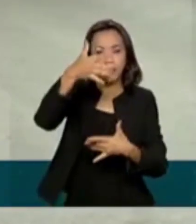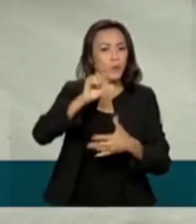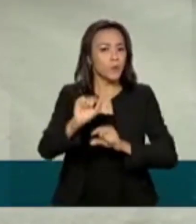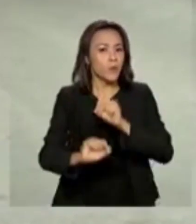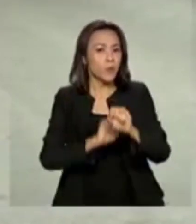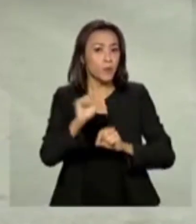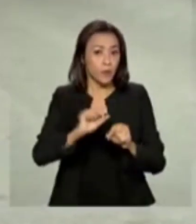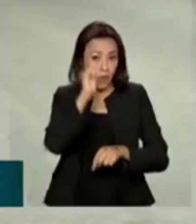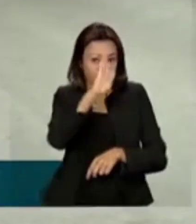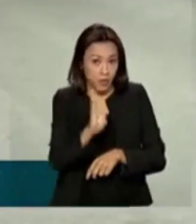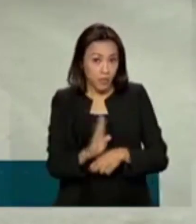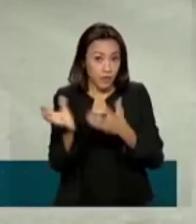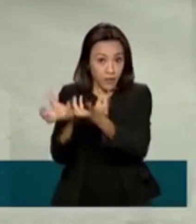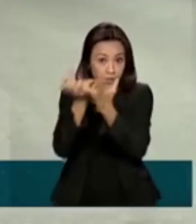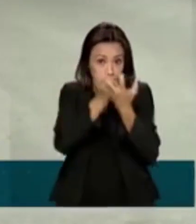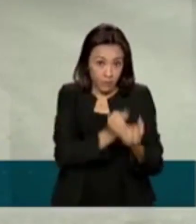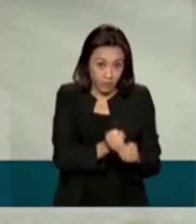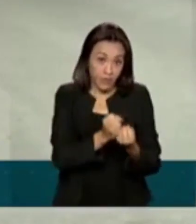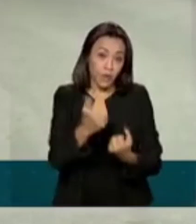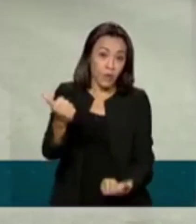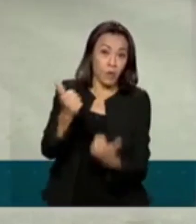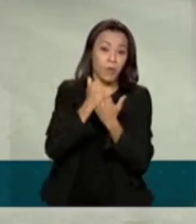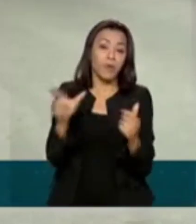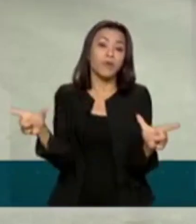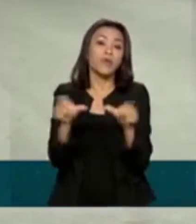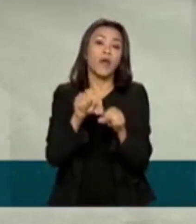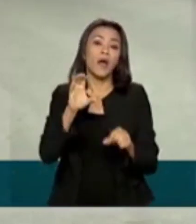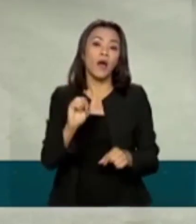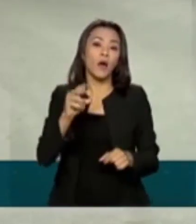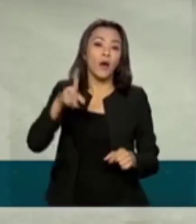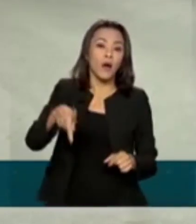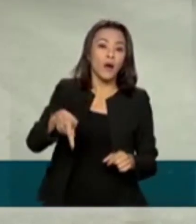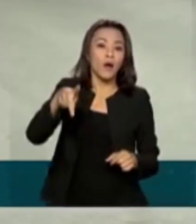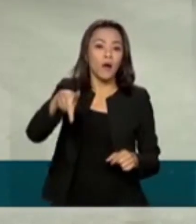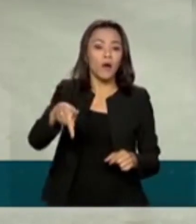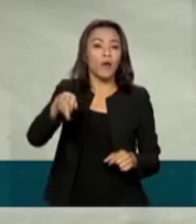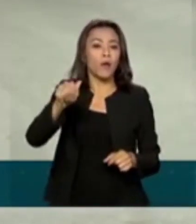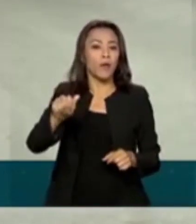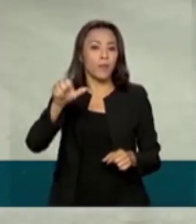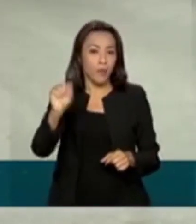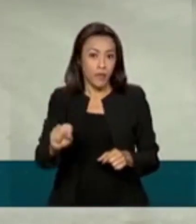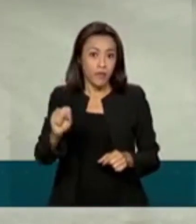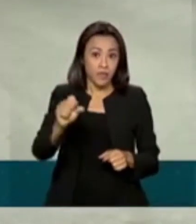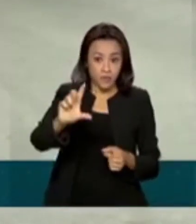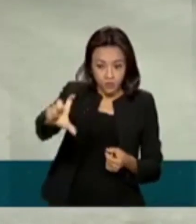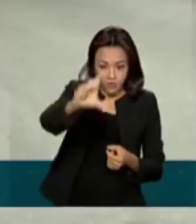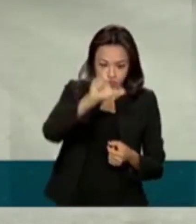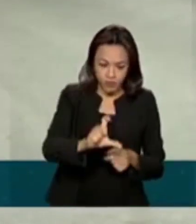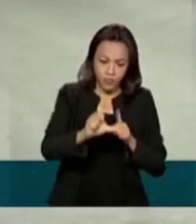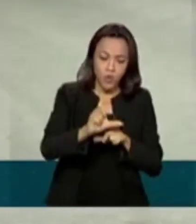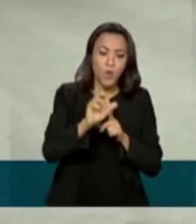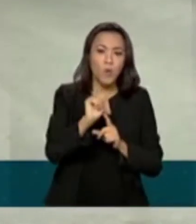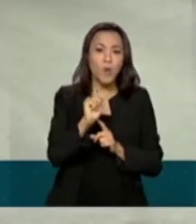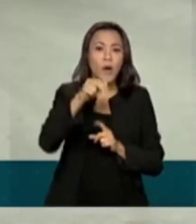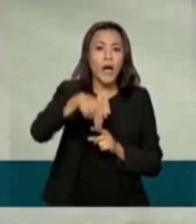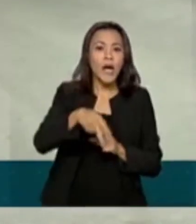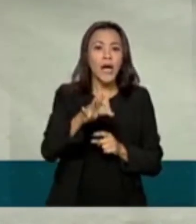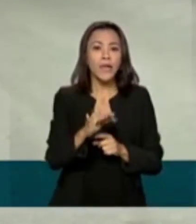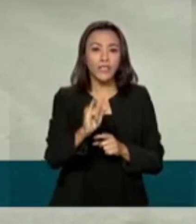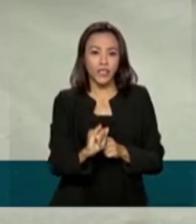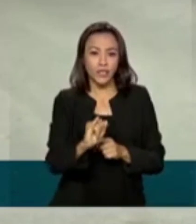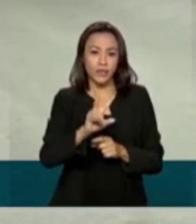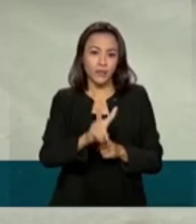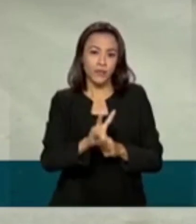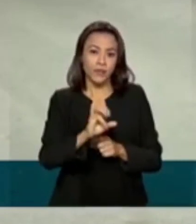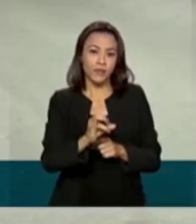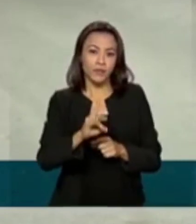por meio da OPAS, a Organização Pan-Americana de Saúde, o antiviral Tecovirimat, para reforçar aí o